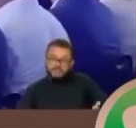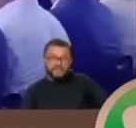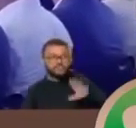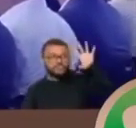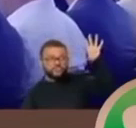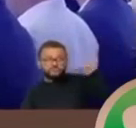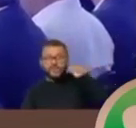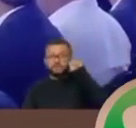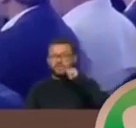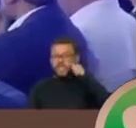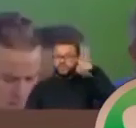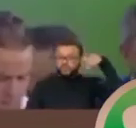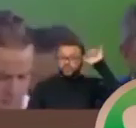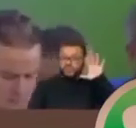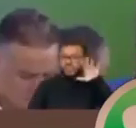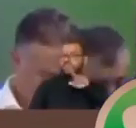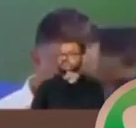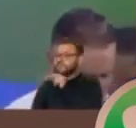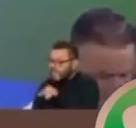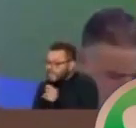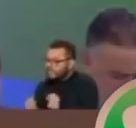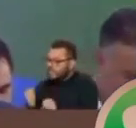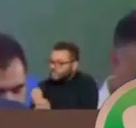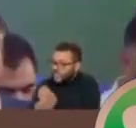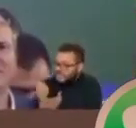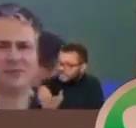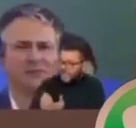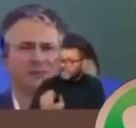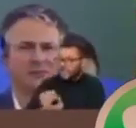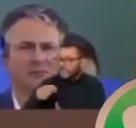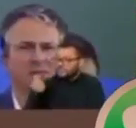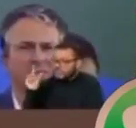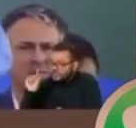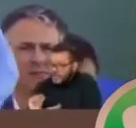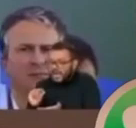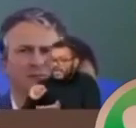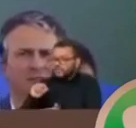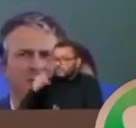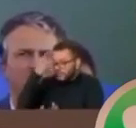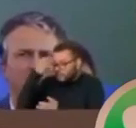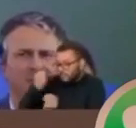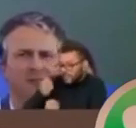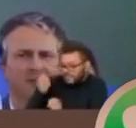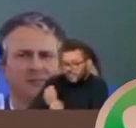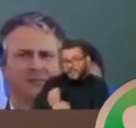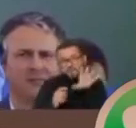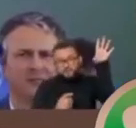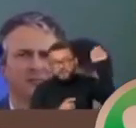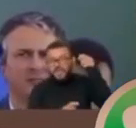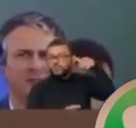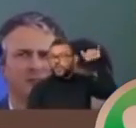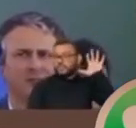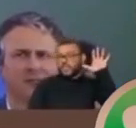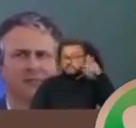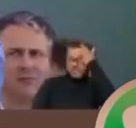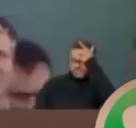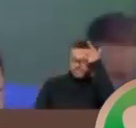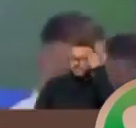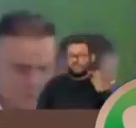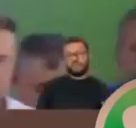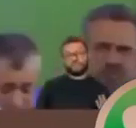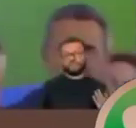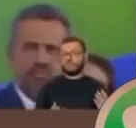Quer contratar ajudante de pedreiro, sabe, barato, vá para o Nordeste. Então é importante